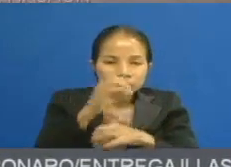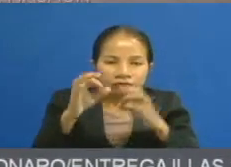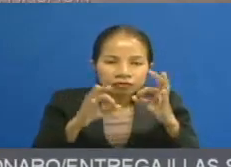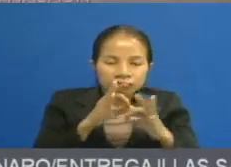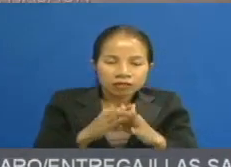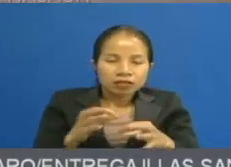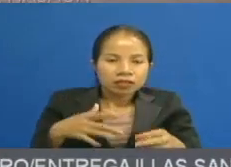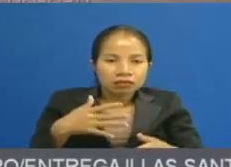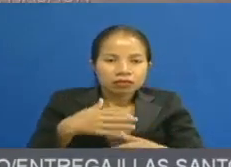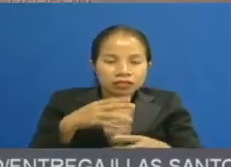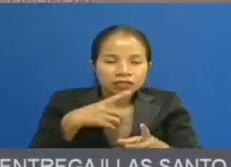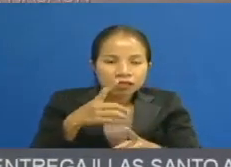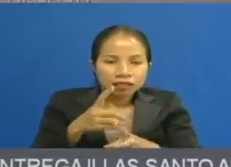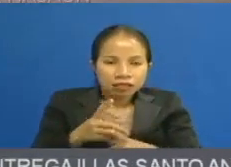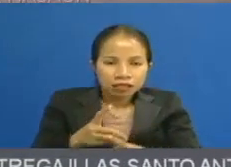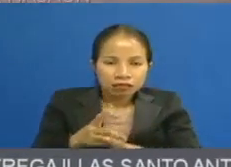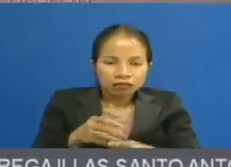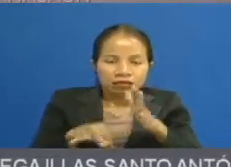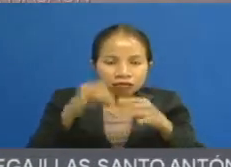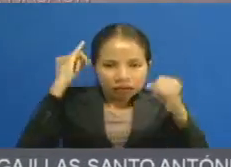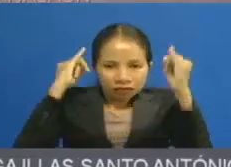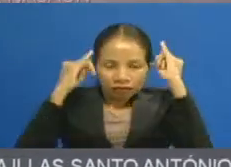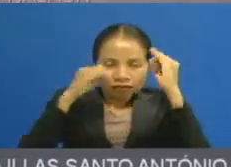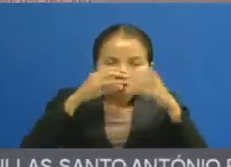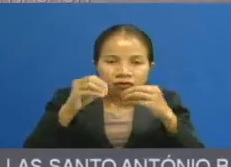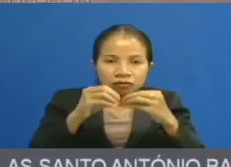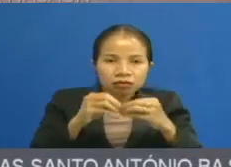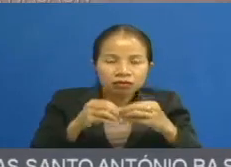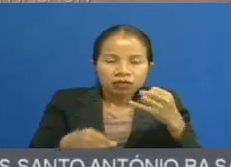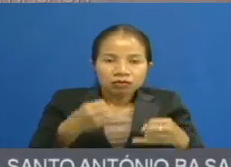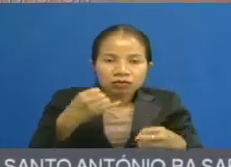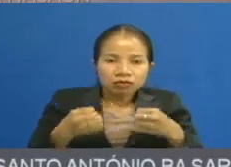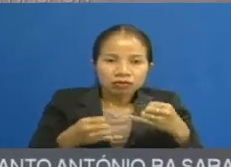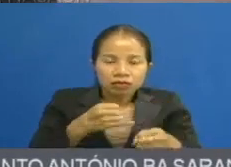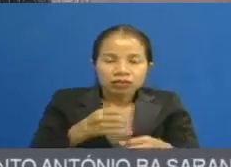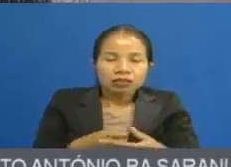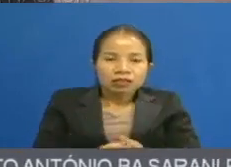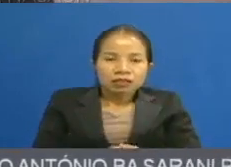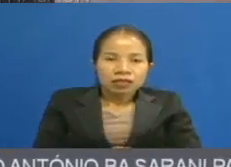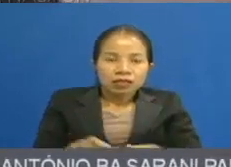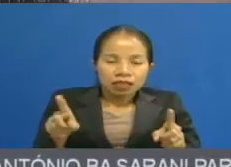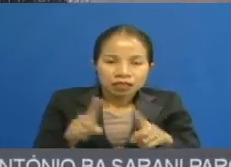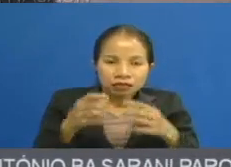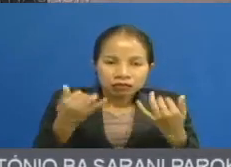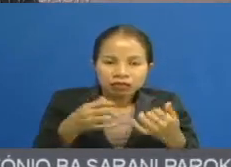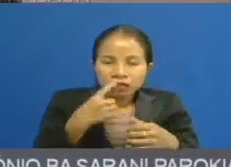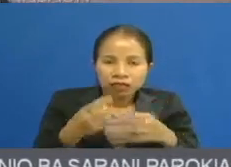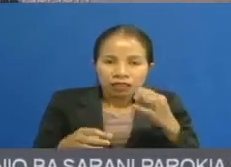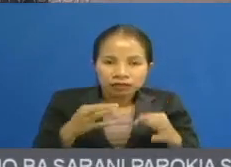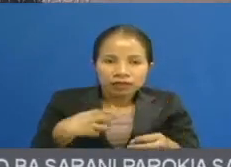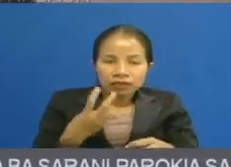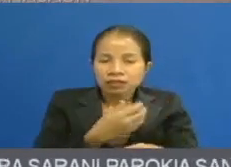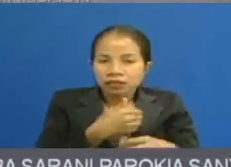público, linha direito, atleta informação, com a justiça climática linha. A nação é até de catar mesmo, e decidir